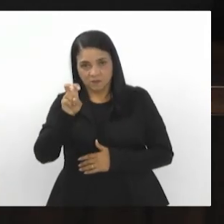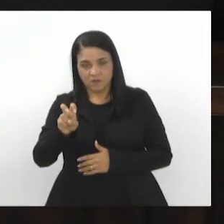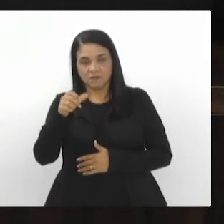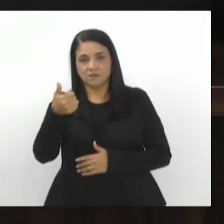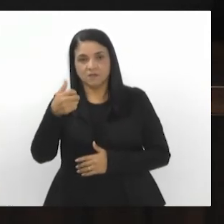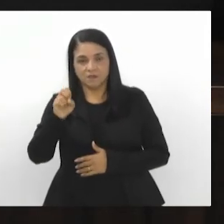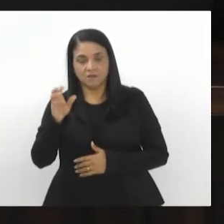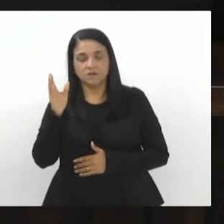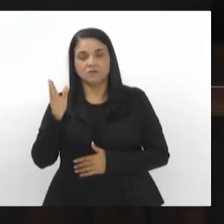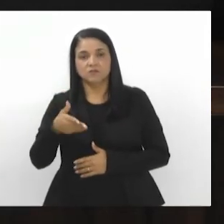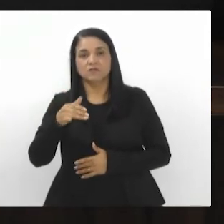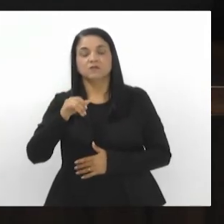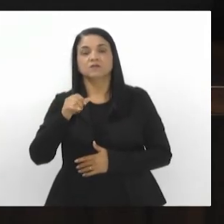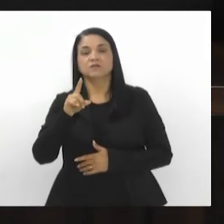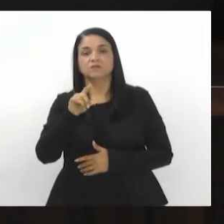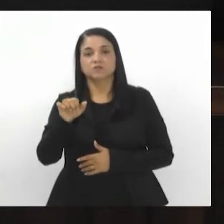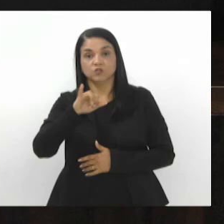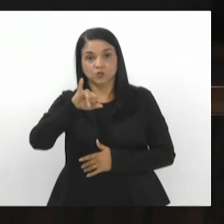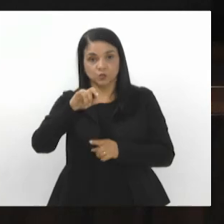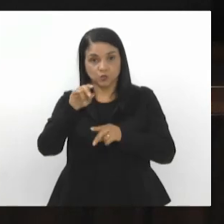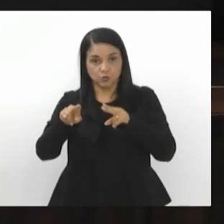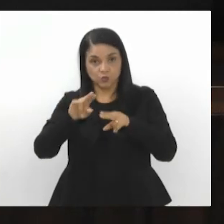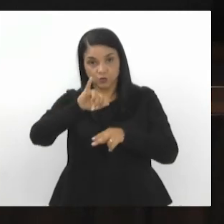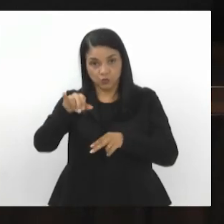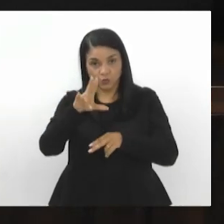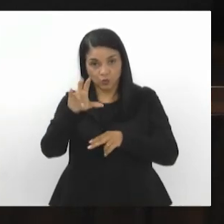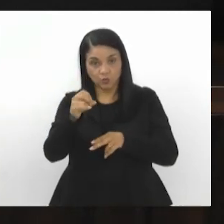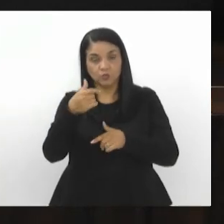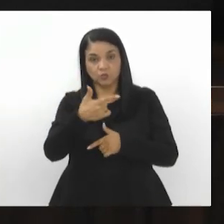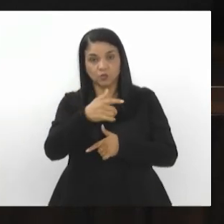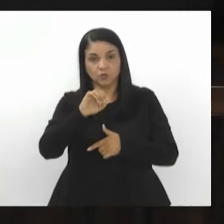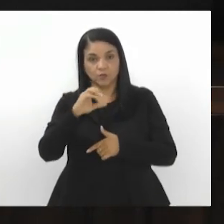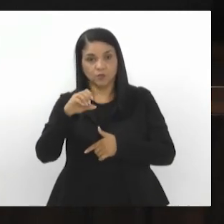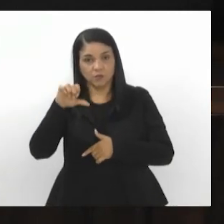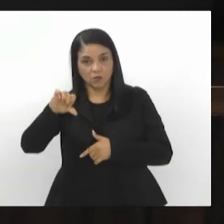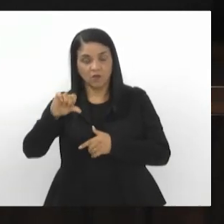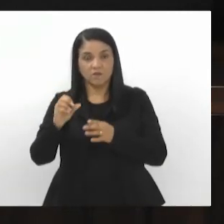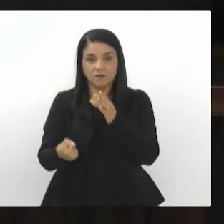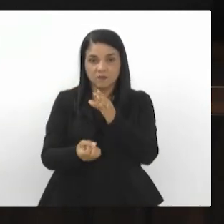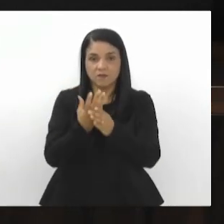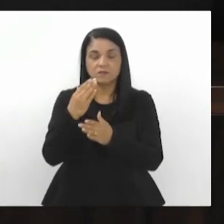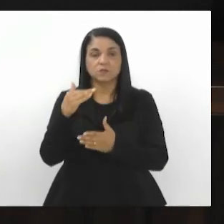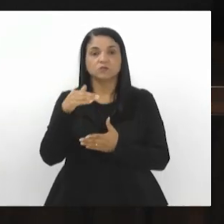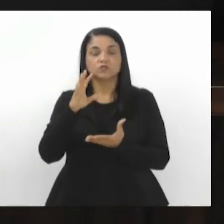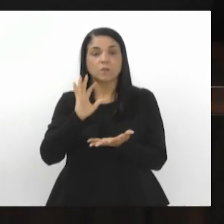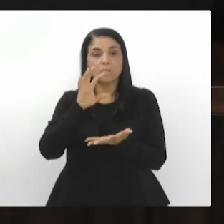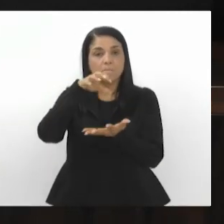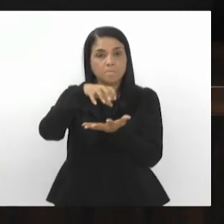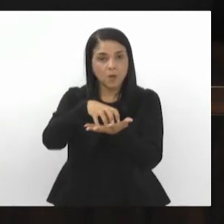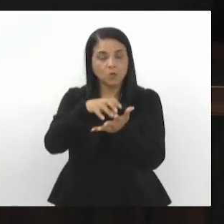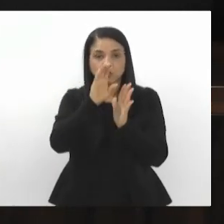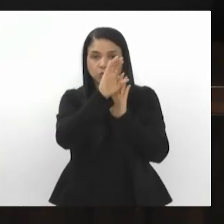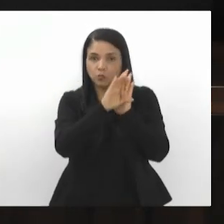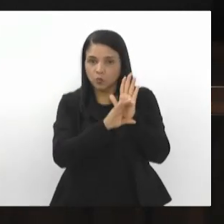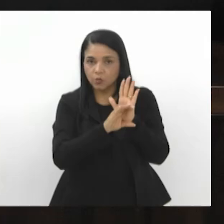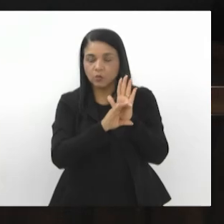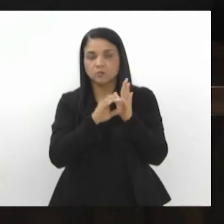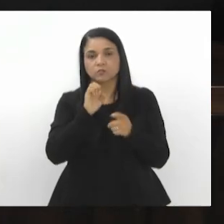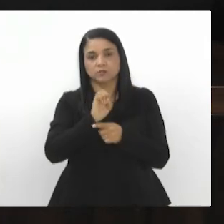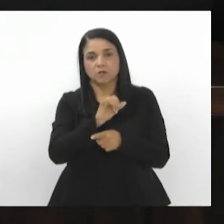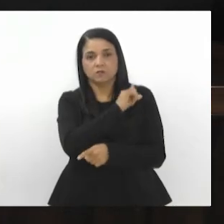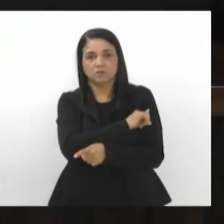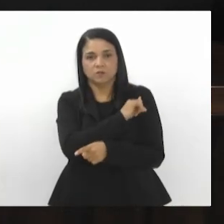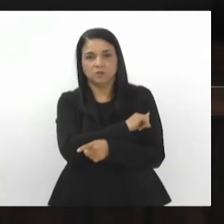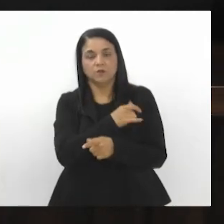de 2009, que dispõe sobre a criação do programa Banco de Currículos no Estado do Rio de Janeiro e dá